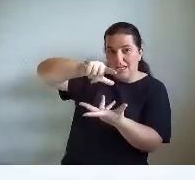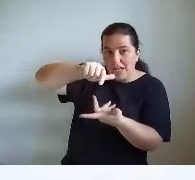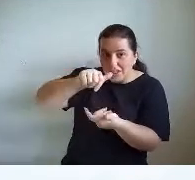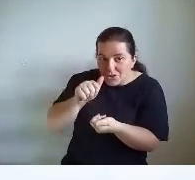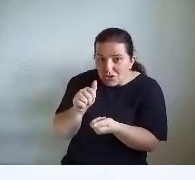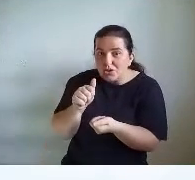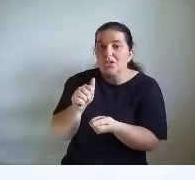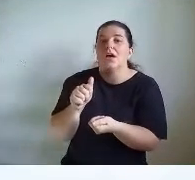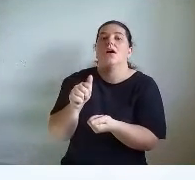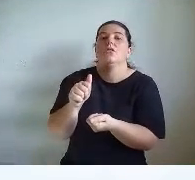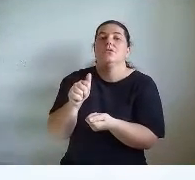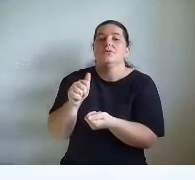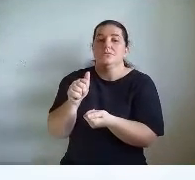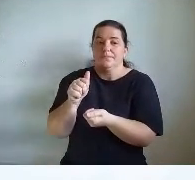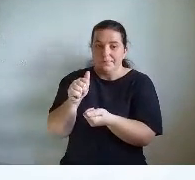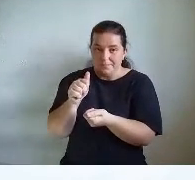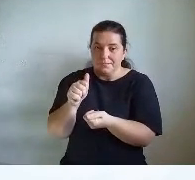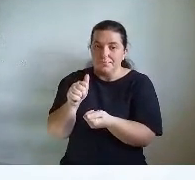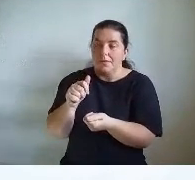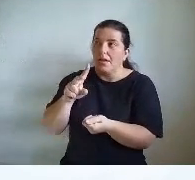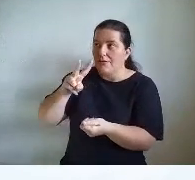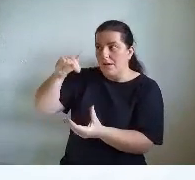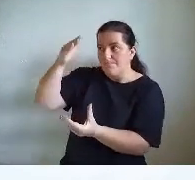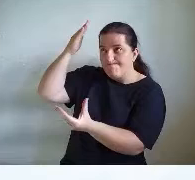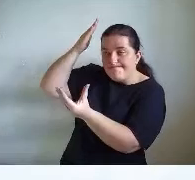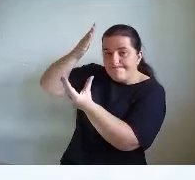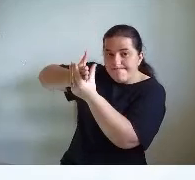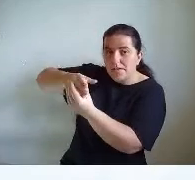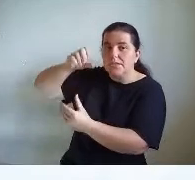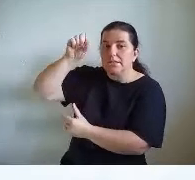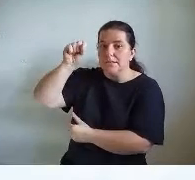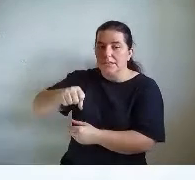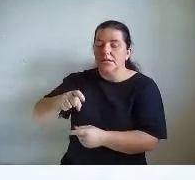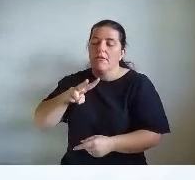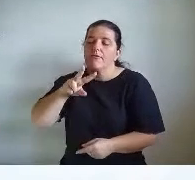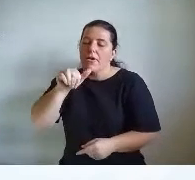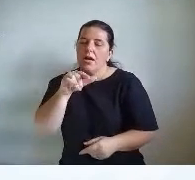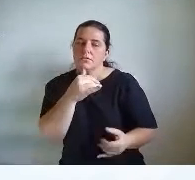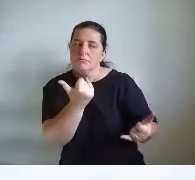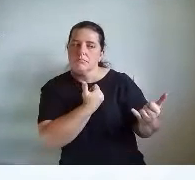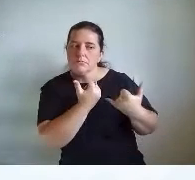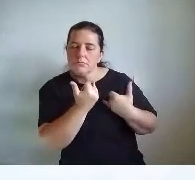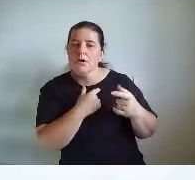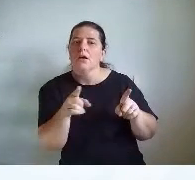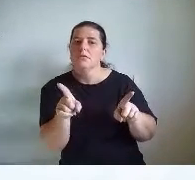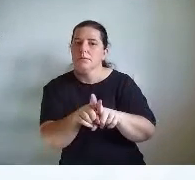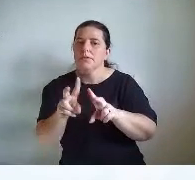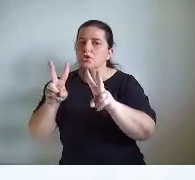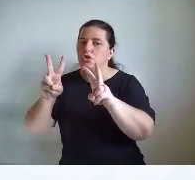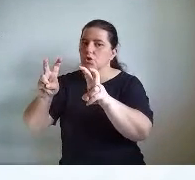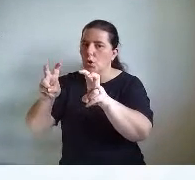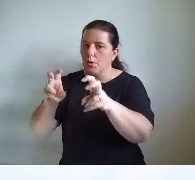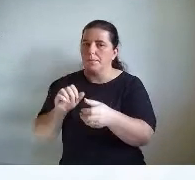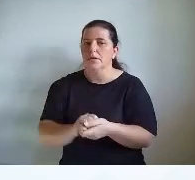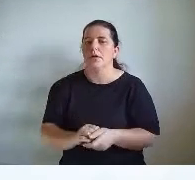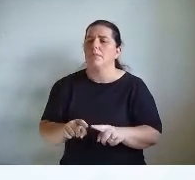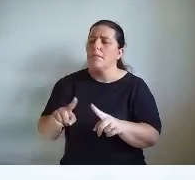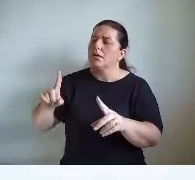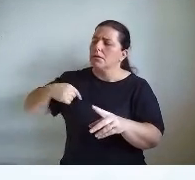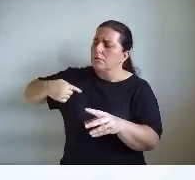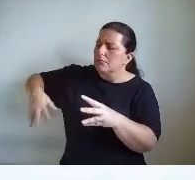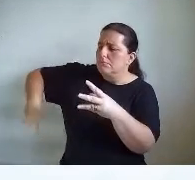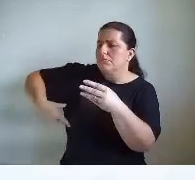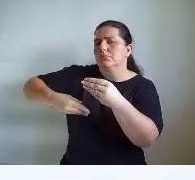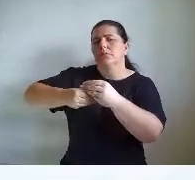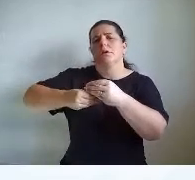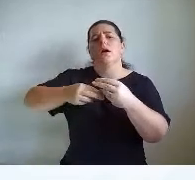Tribunal Penal Internacional. Então, imagino que a qualquer momento a gente vai ter também informações a respeito disso, mas eu incluiria aí também a responsabilidade dos